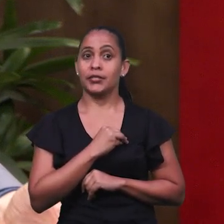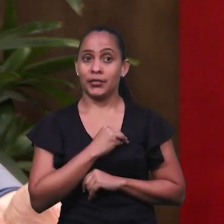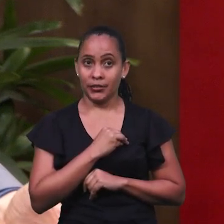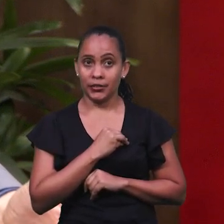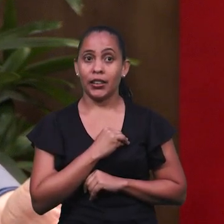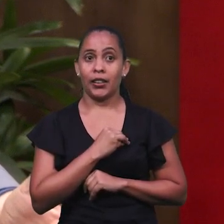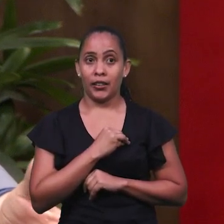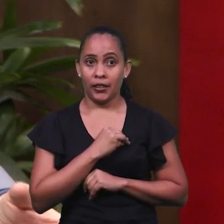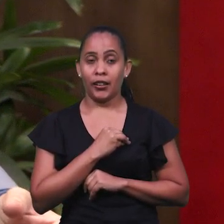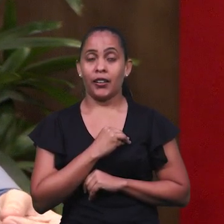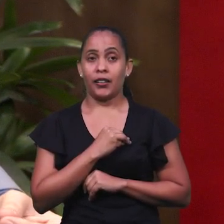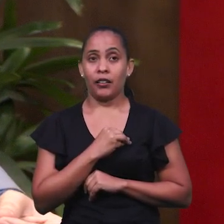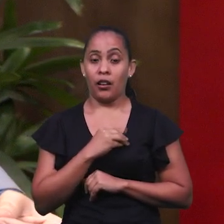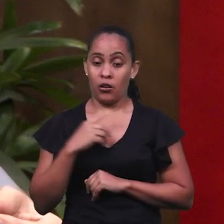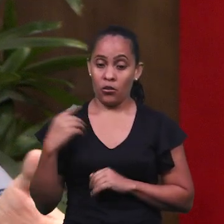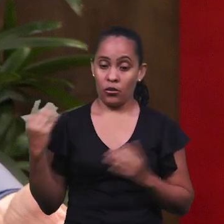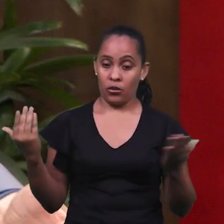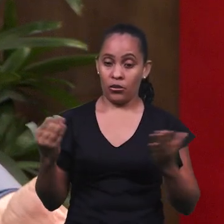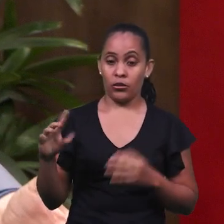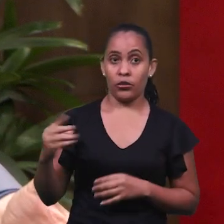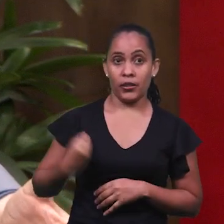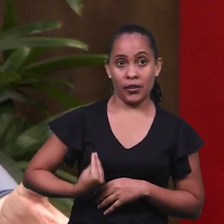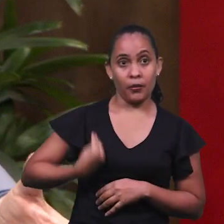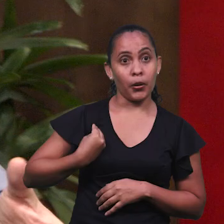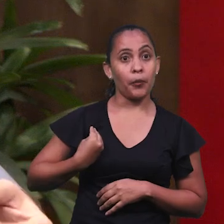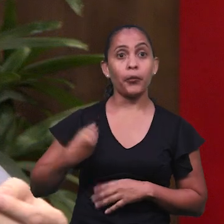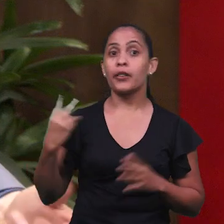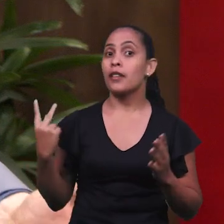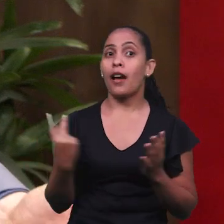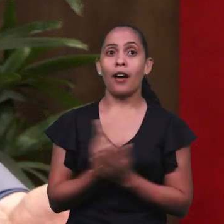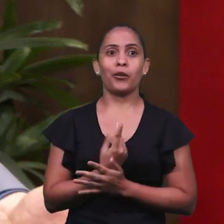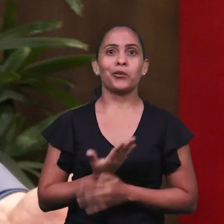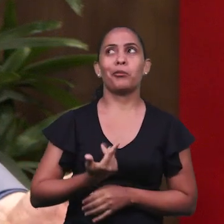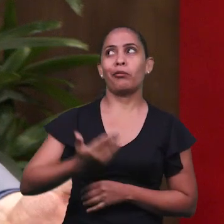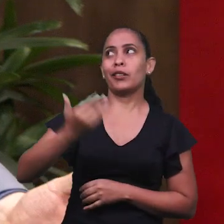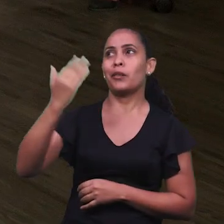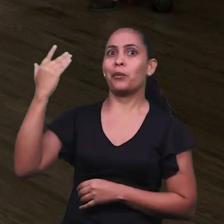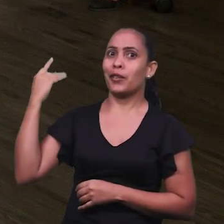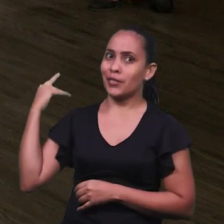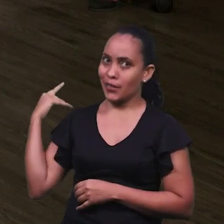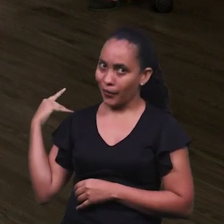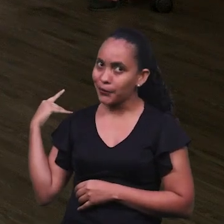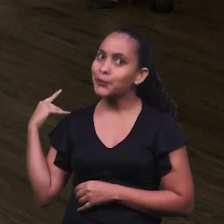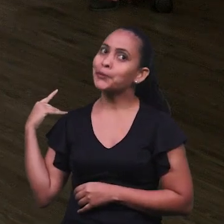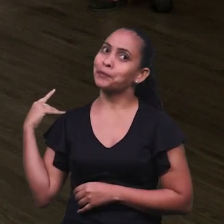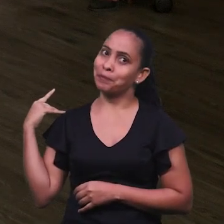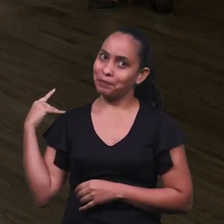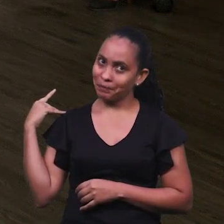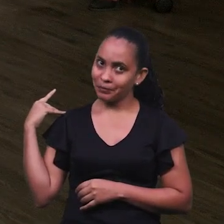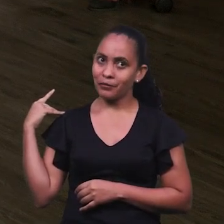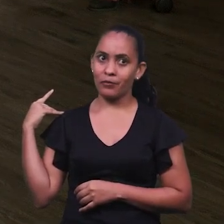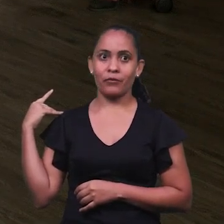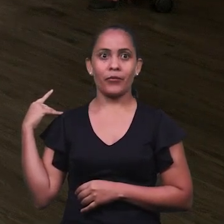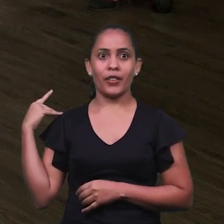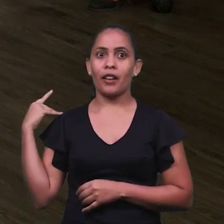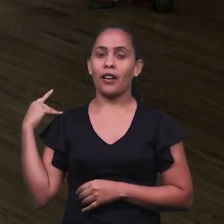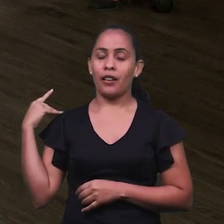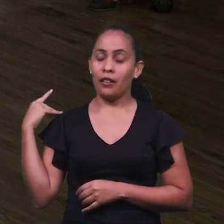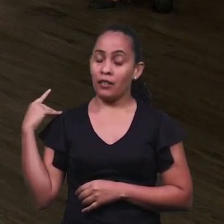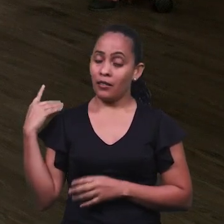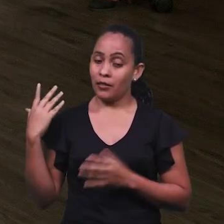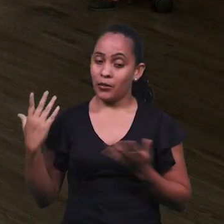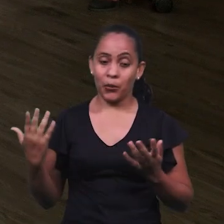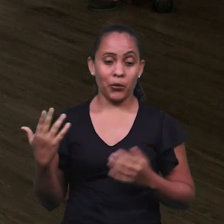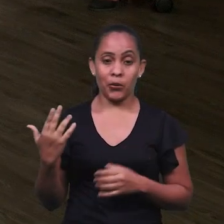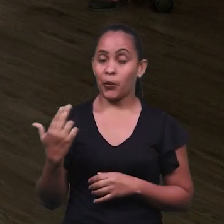entrou na nossa vida por esse fato. E por isso que eu digo, né, Josias, é inevitável, né? Isso faz